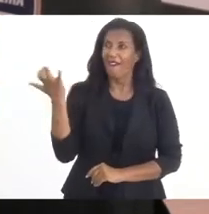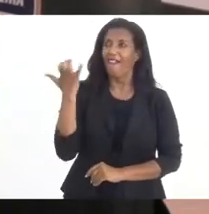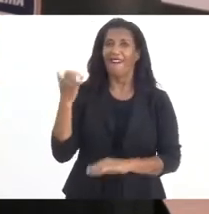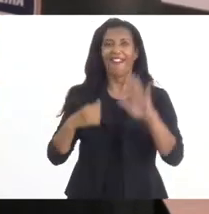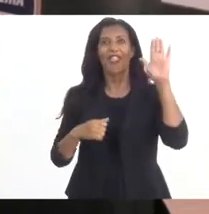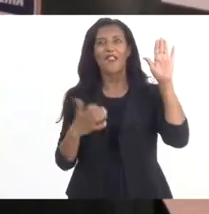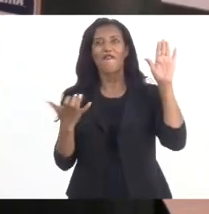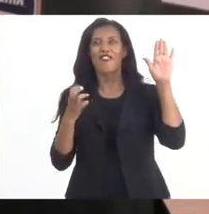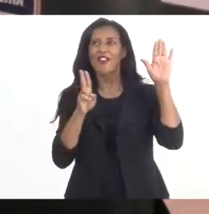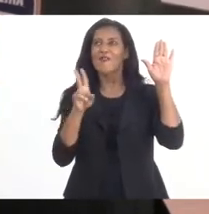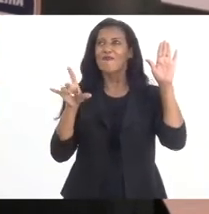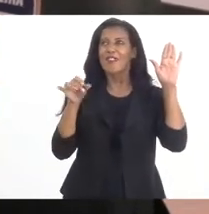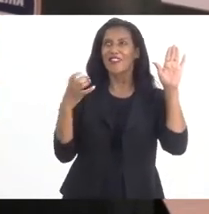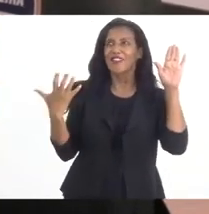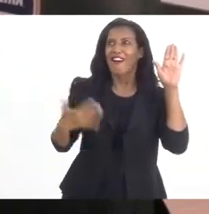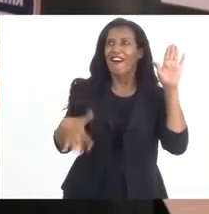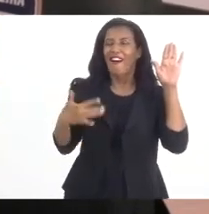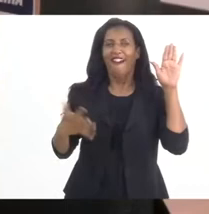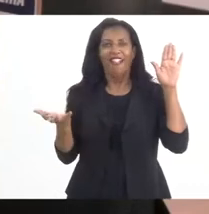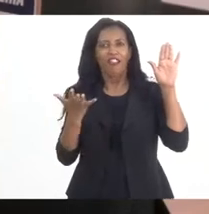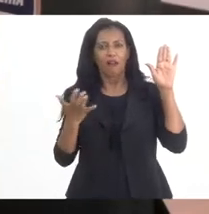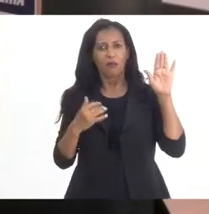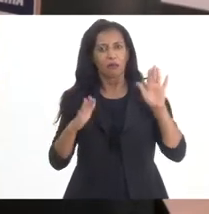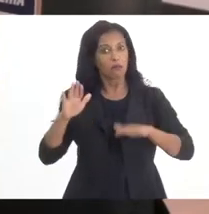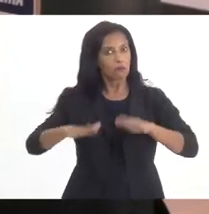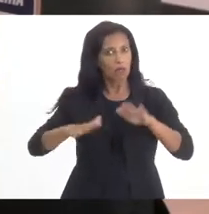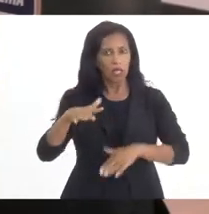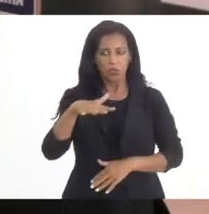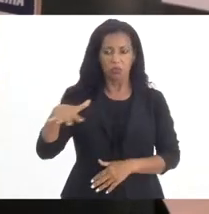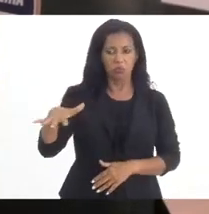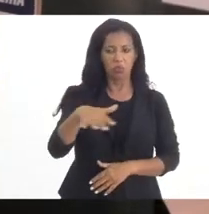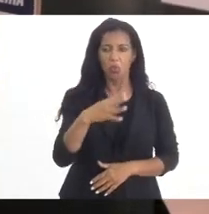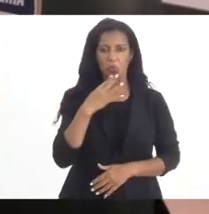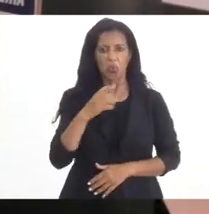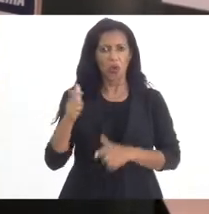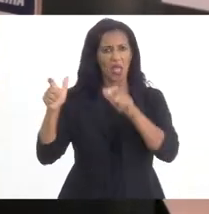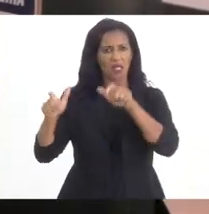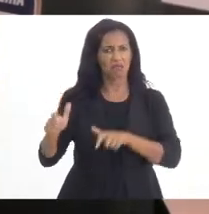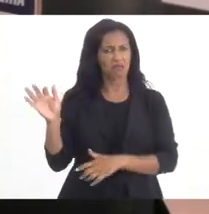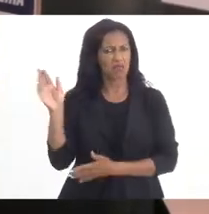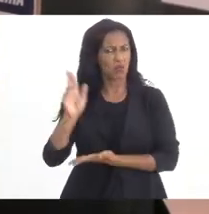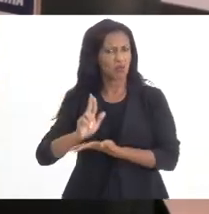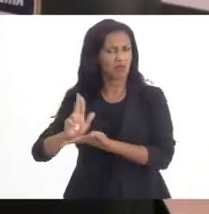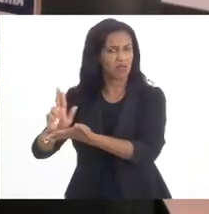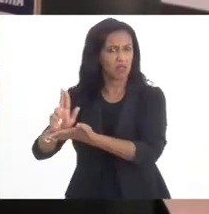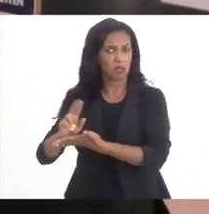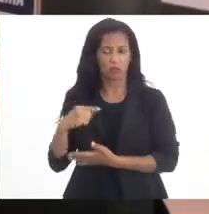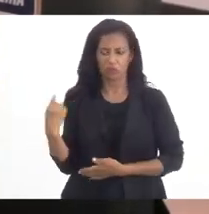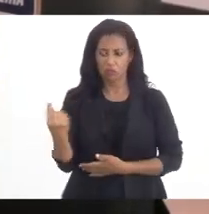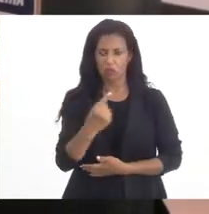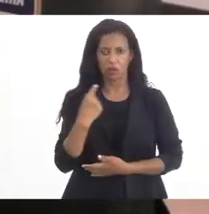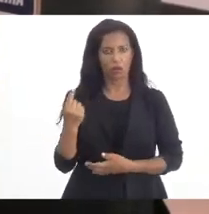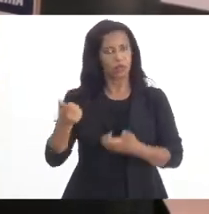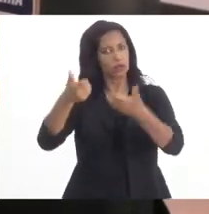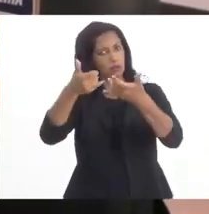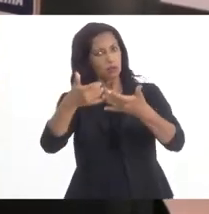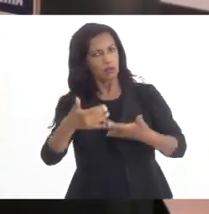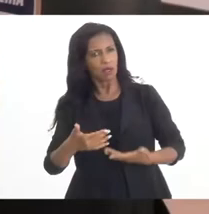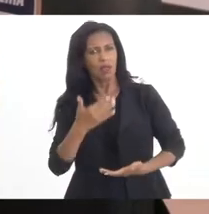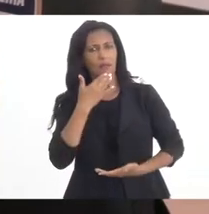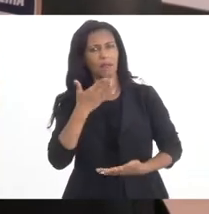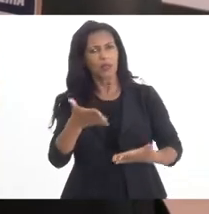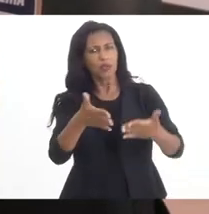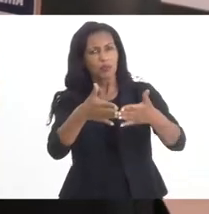UESO. Muita gente nem, mesmo que da Zona Oeste, muita gente nem conhece a UESO. Nós temos que explicar, nós temos que pedir,